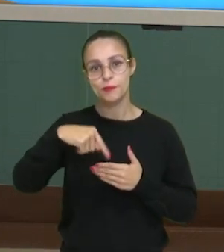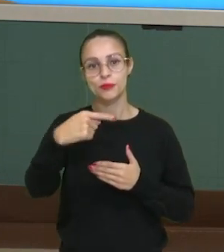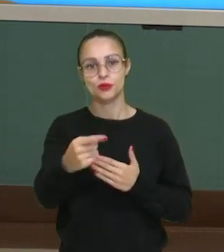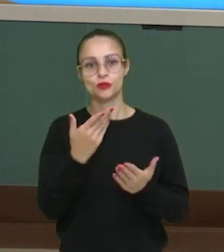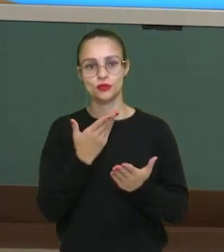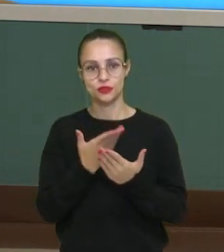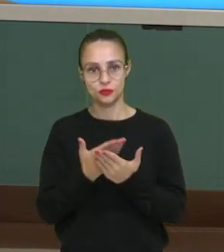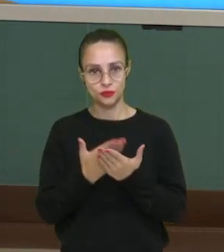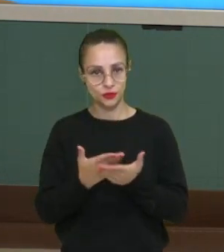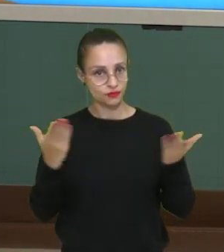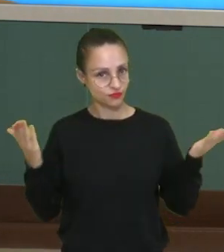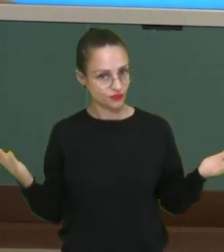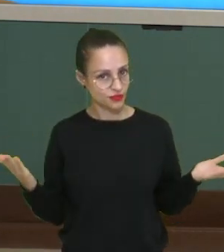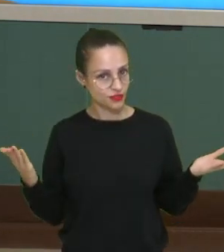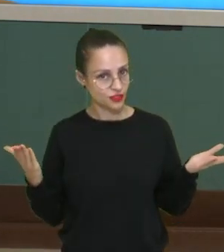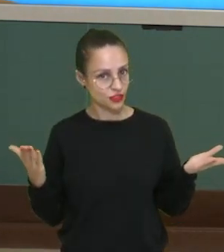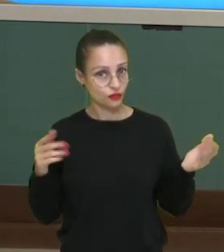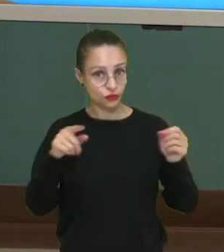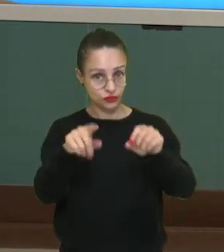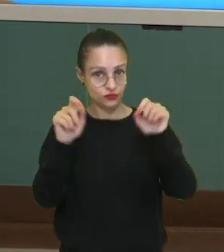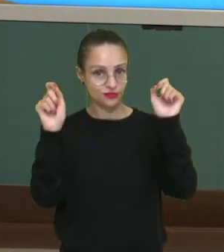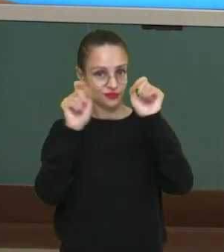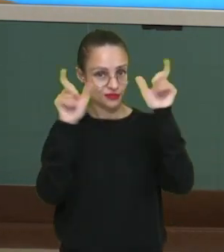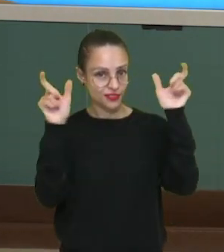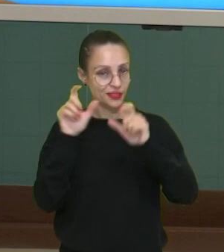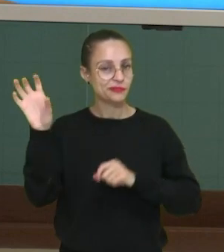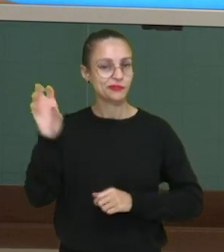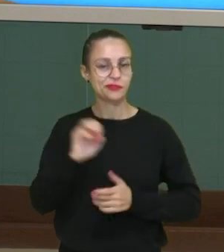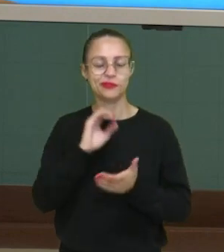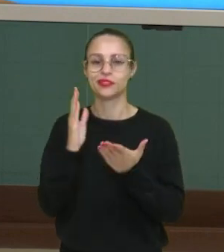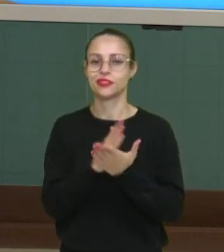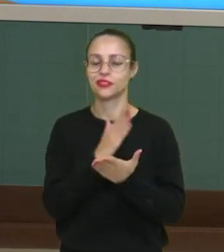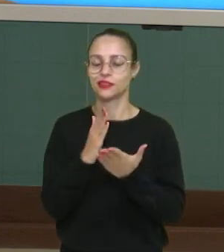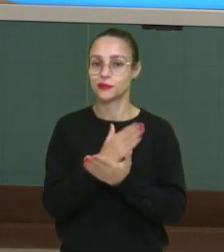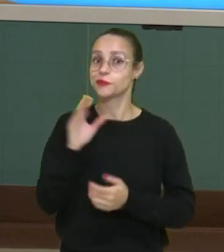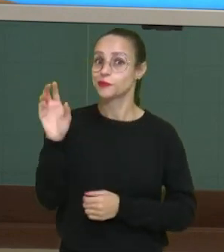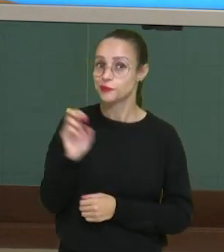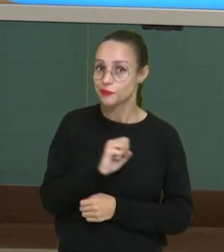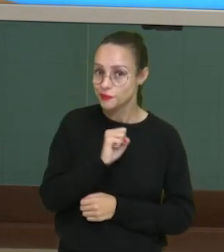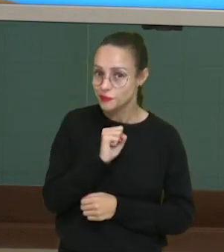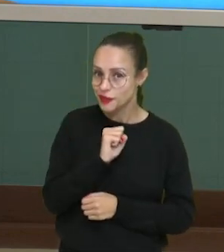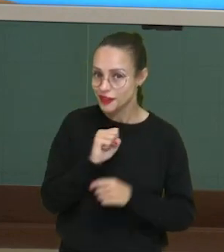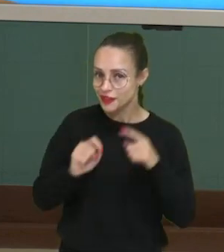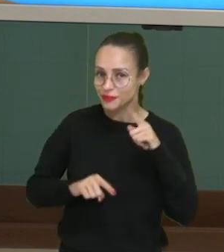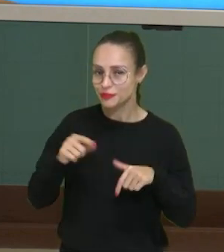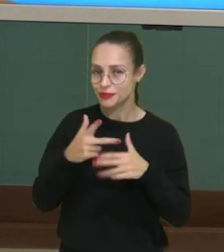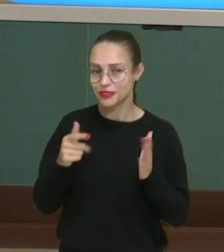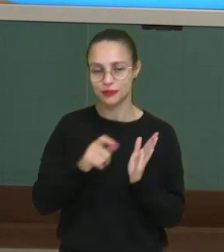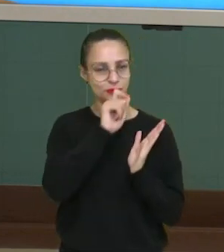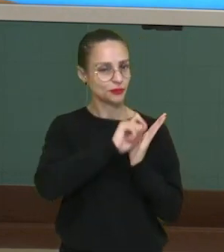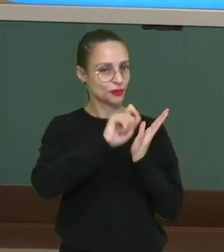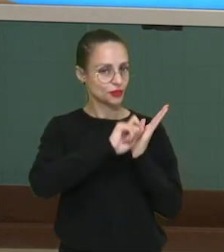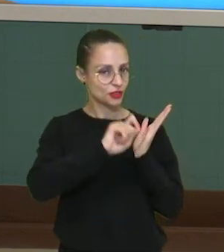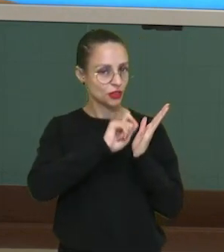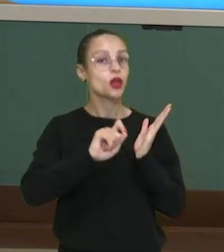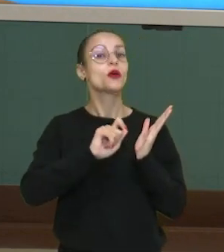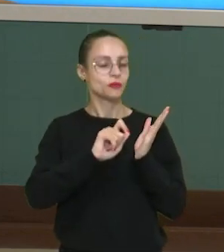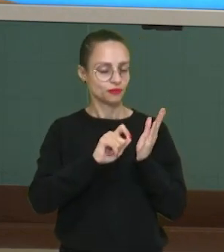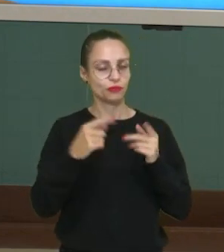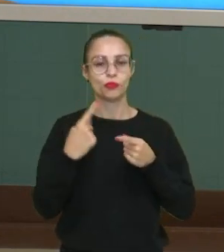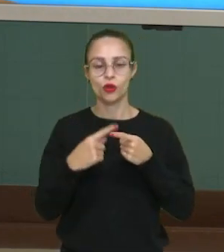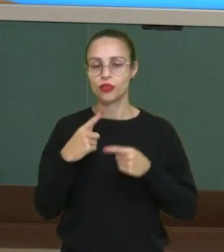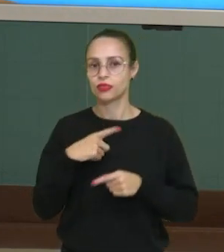aulas. Então, fica ligadinho, pega o seu caderno, pega o seu penal para fazer as anotações, porque tem